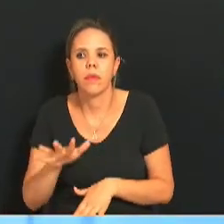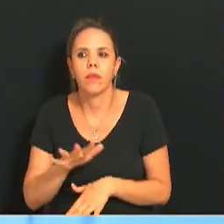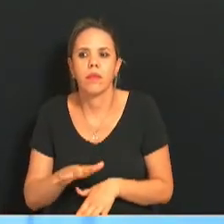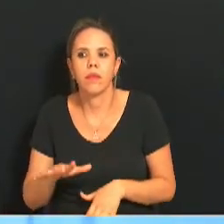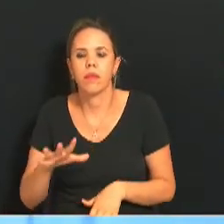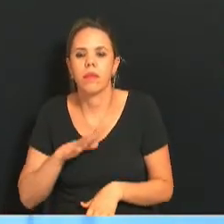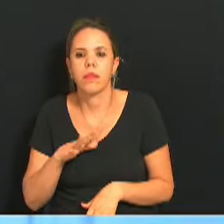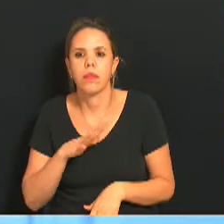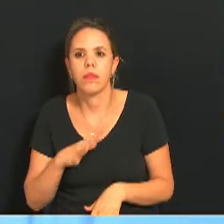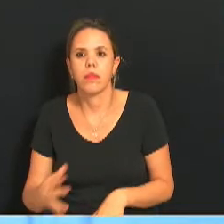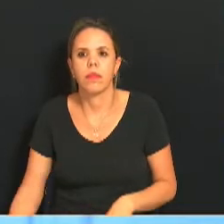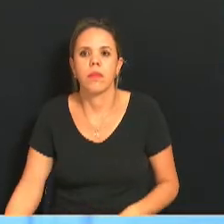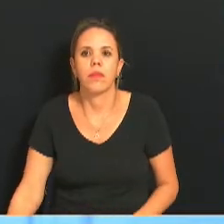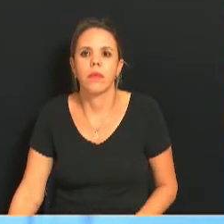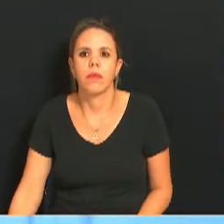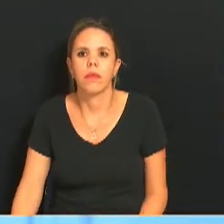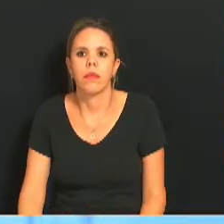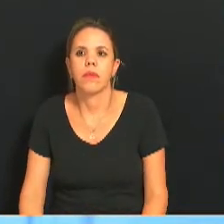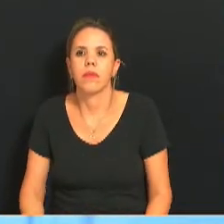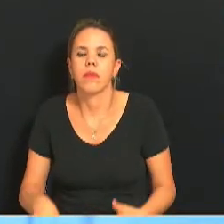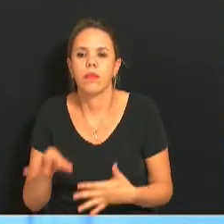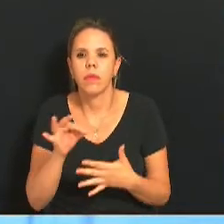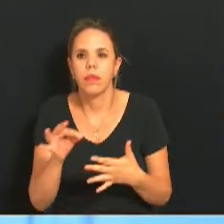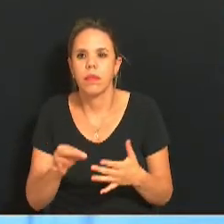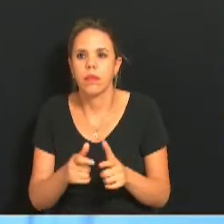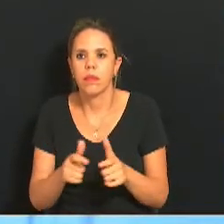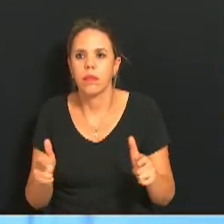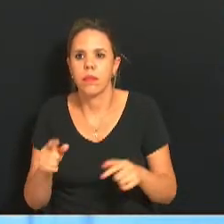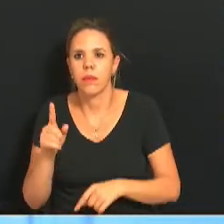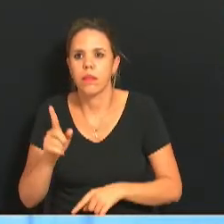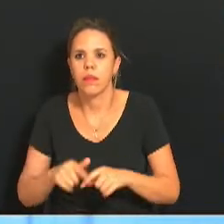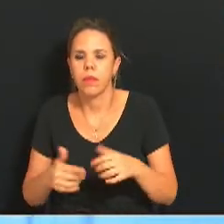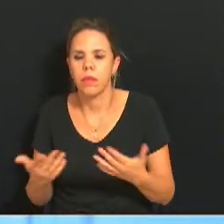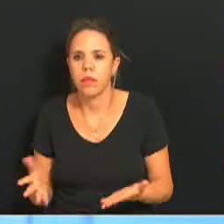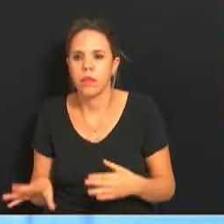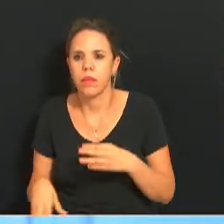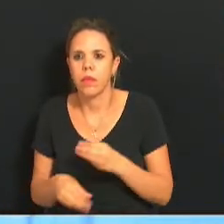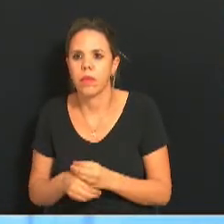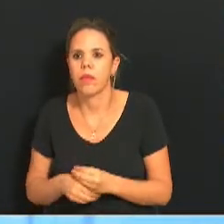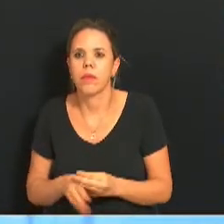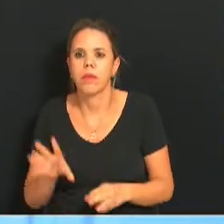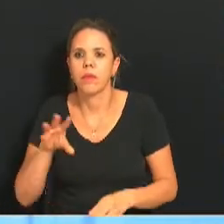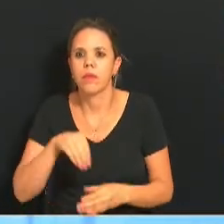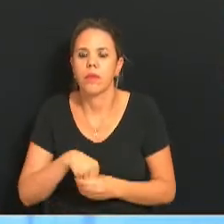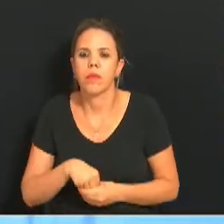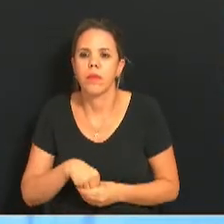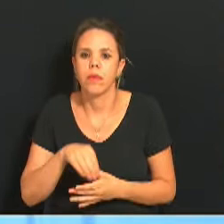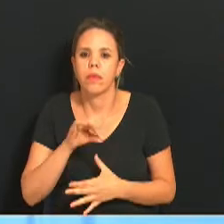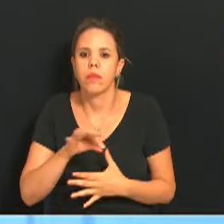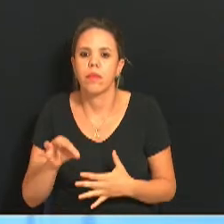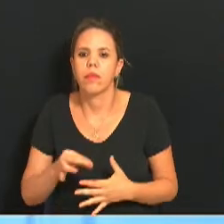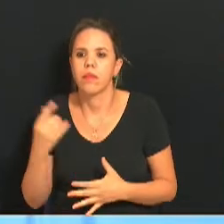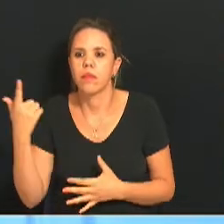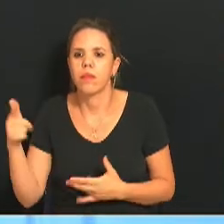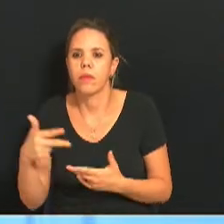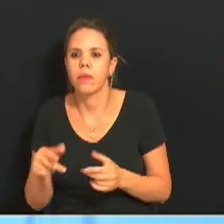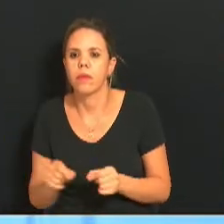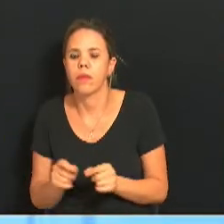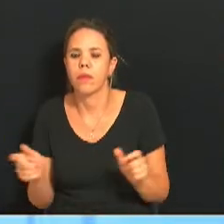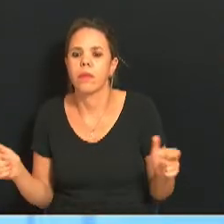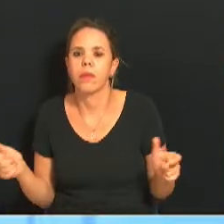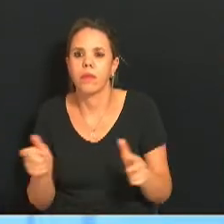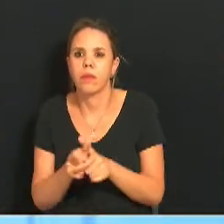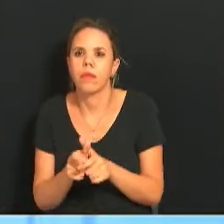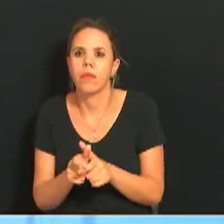cidade então são um conjunto grande de bens elencados ali dentro desse povo outros conjuntos menores